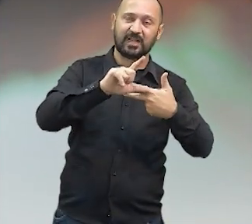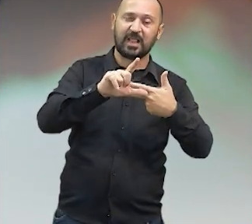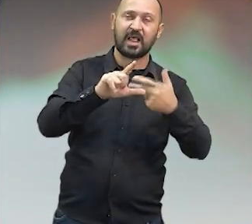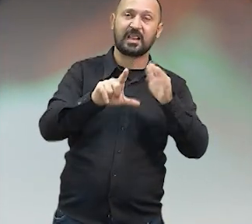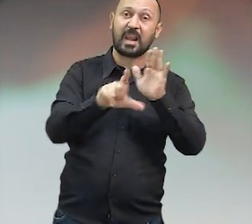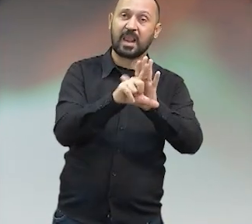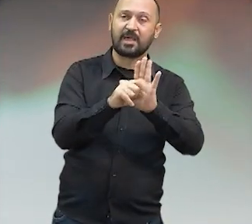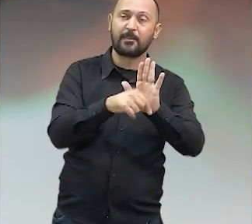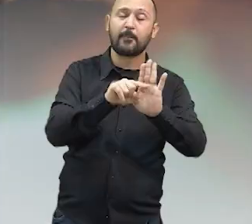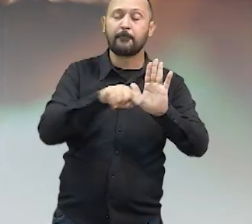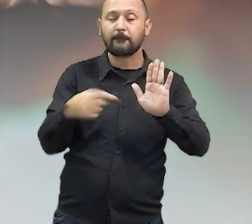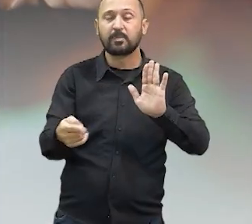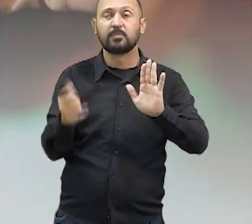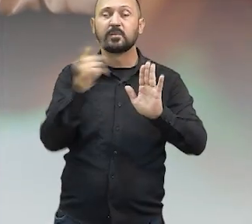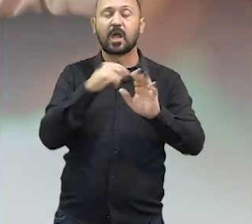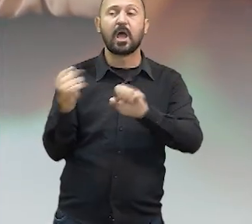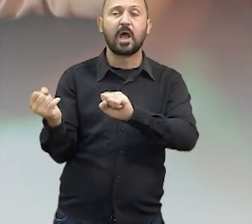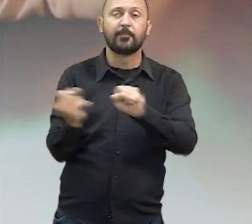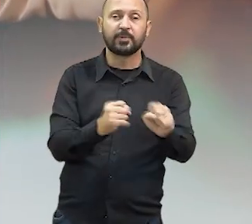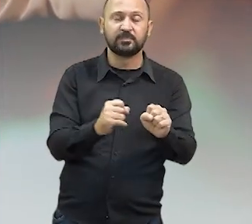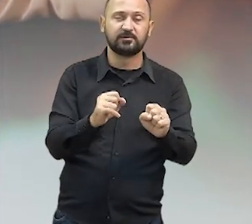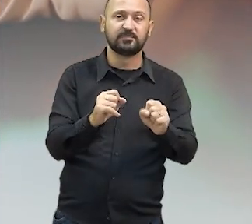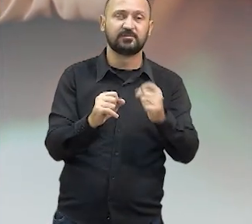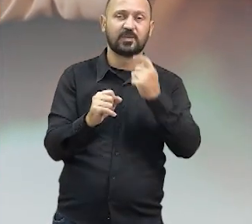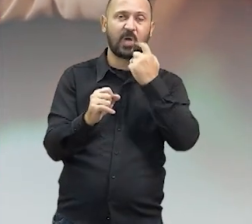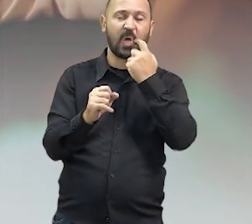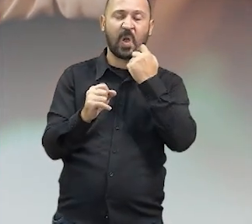da legislação para dar mais poder